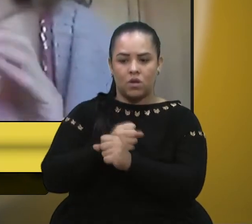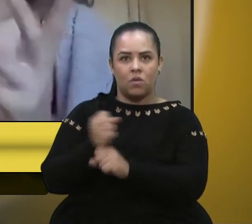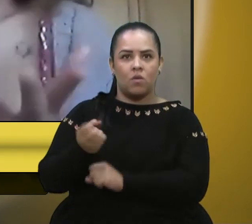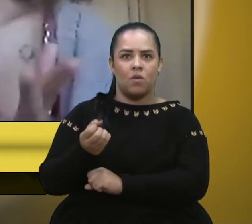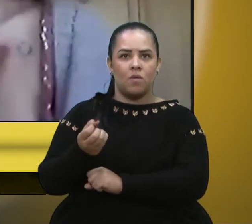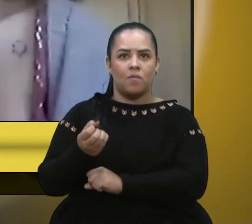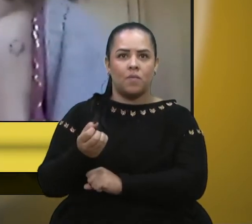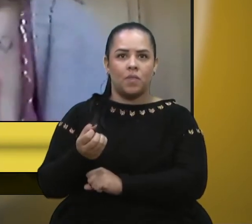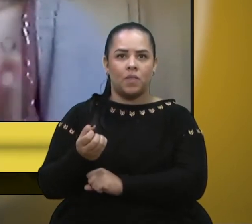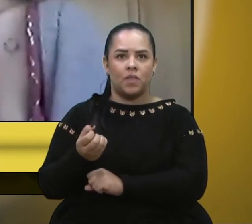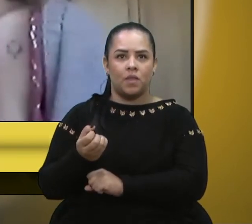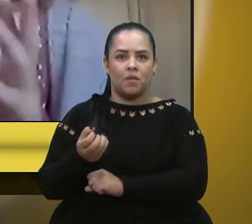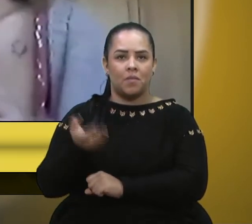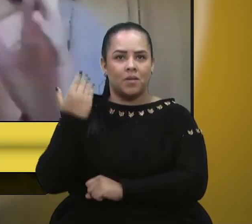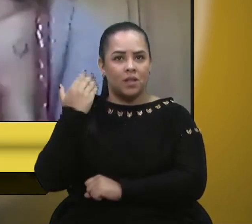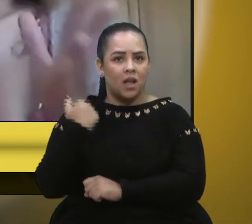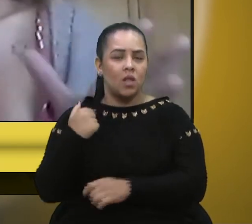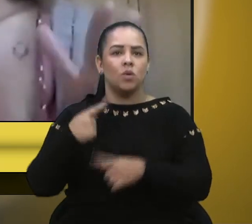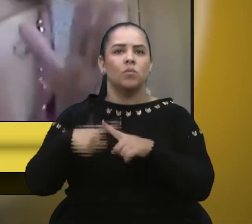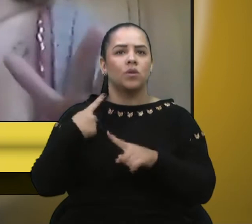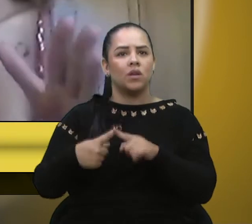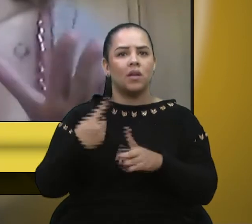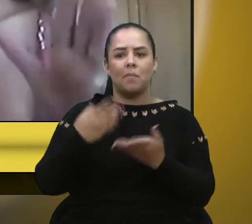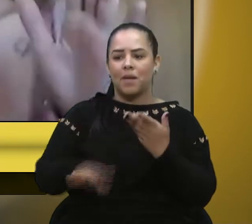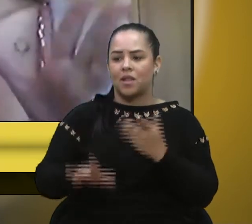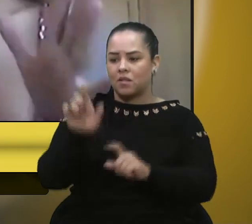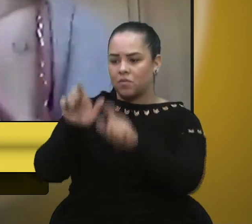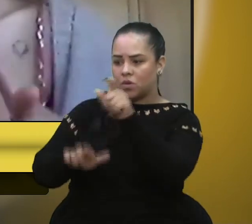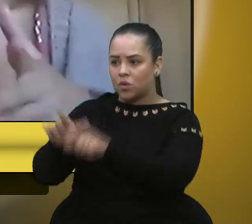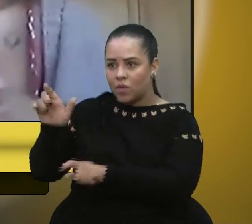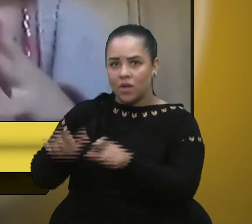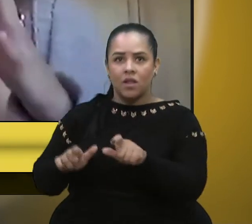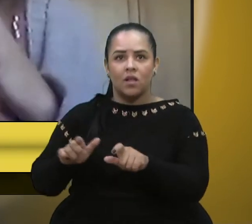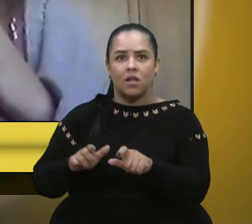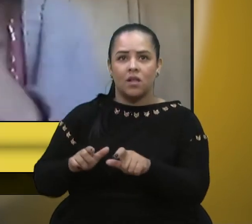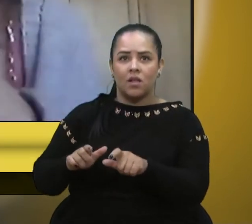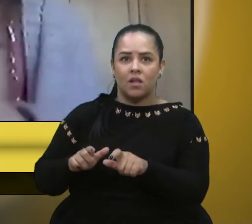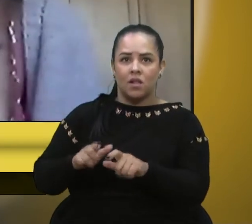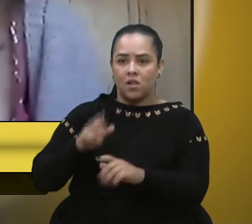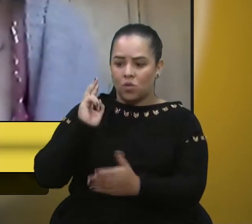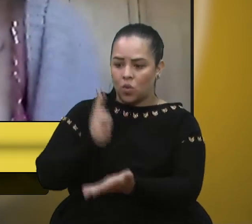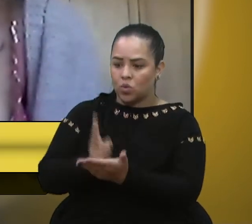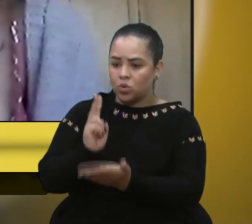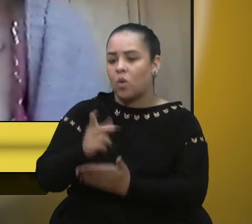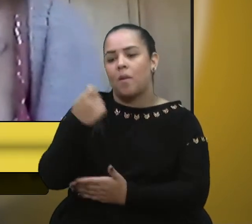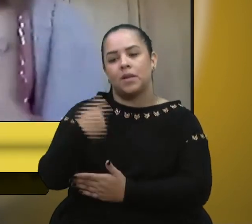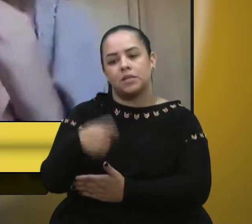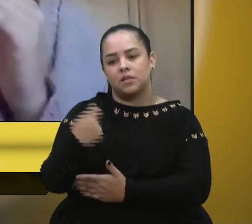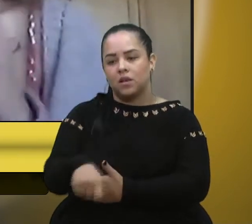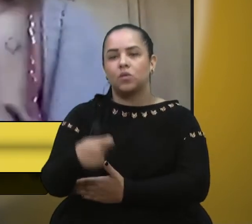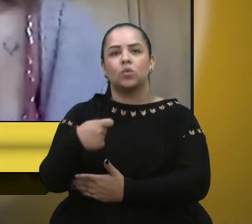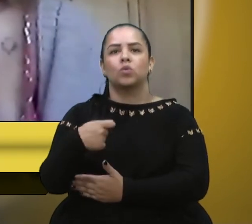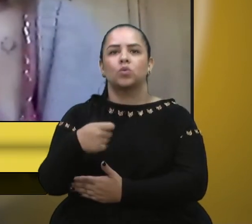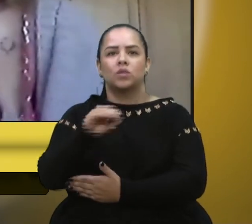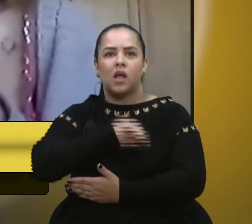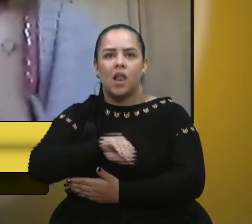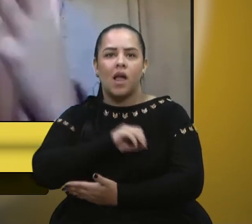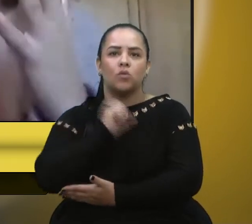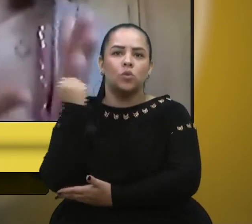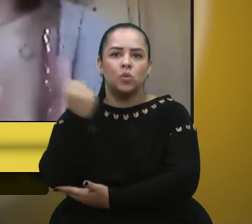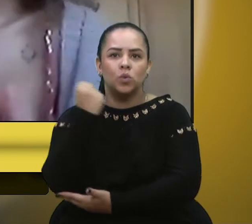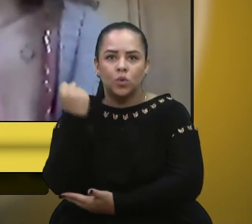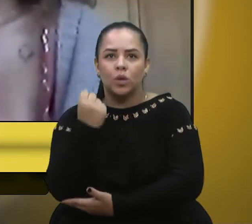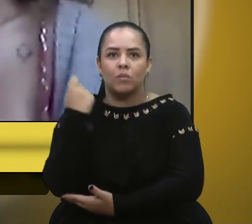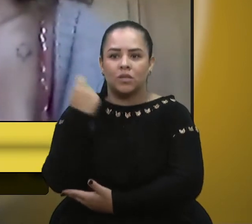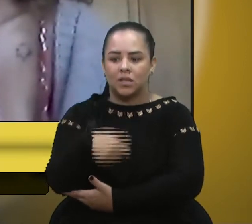Estado perde essas pessoas. Por que que perde essas pessoas? Essas pessoas, elas continuam necessitando desse auxílio, elas continuam